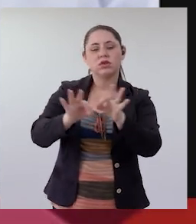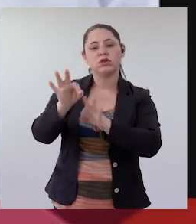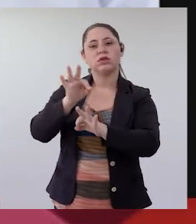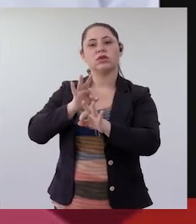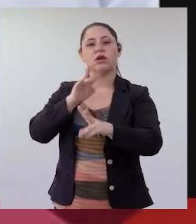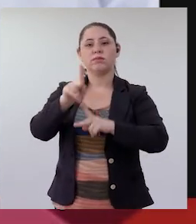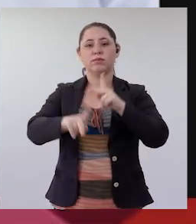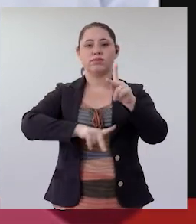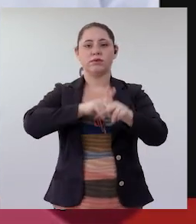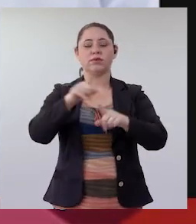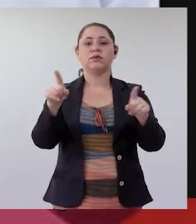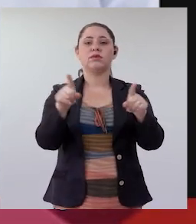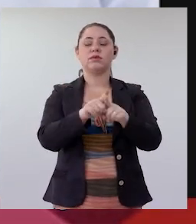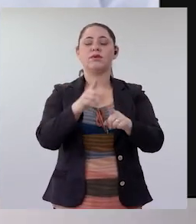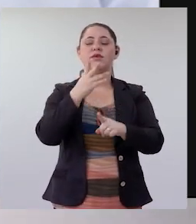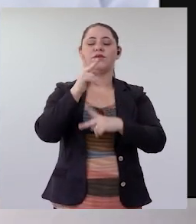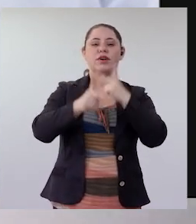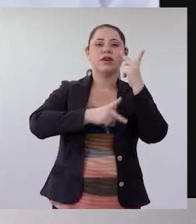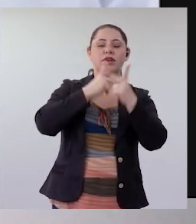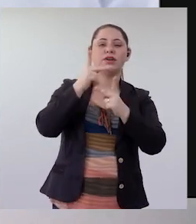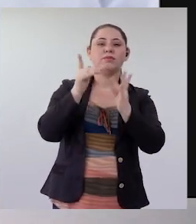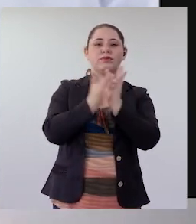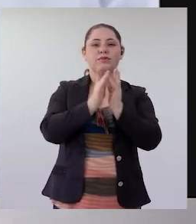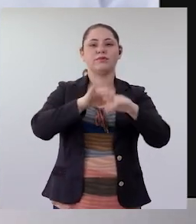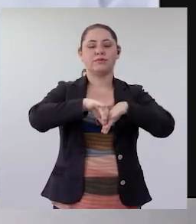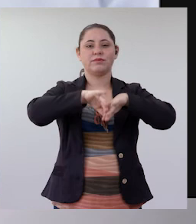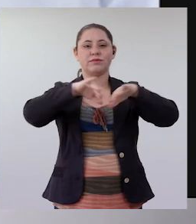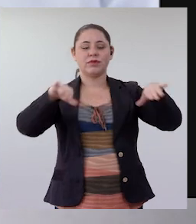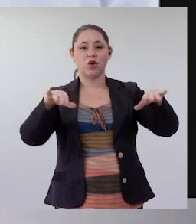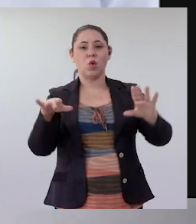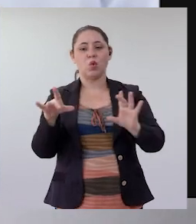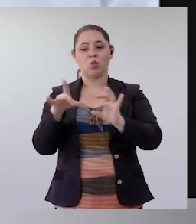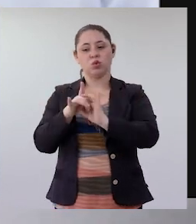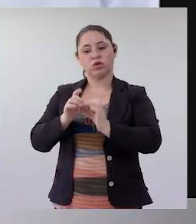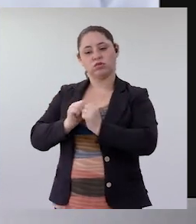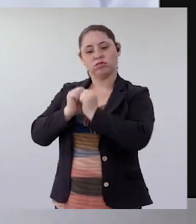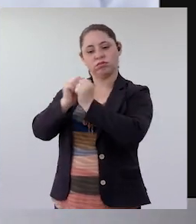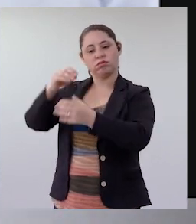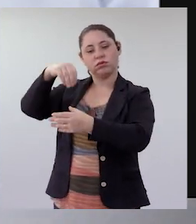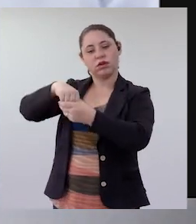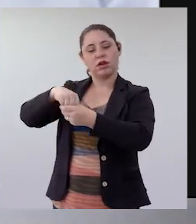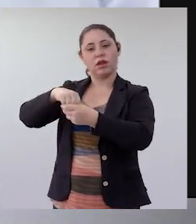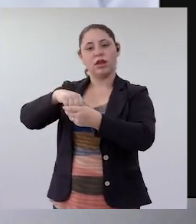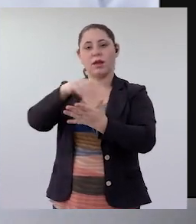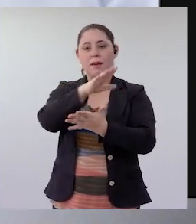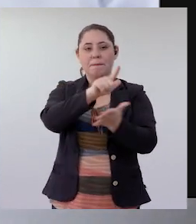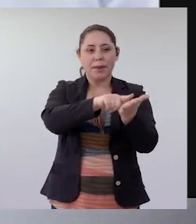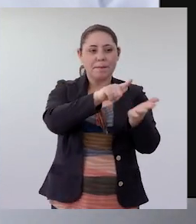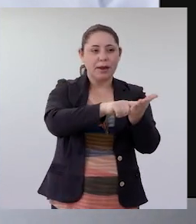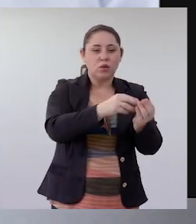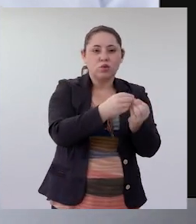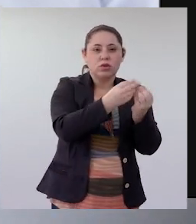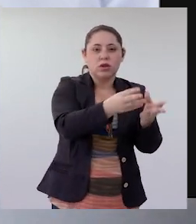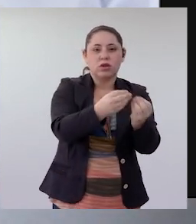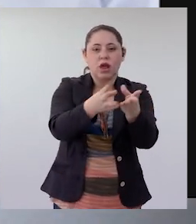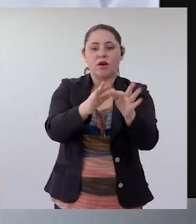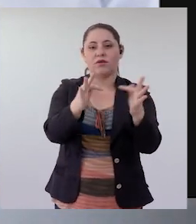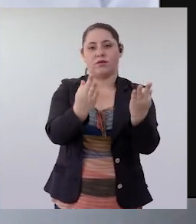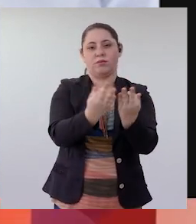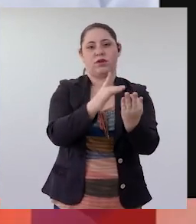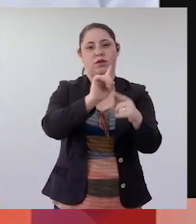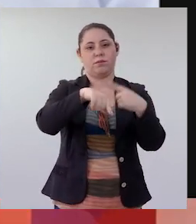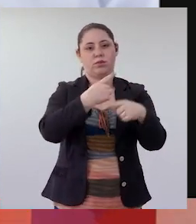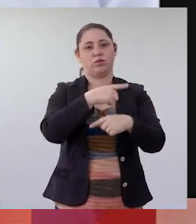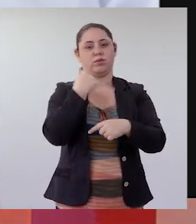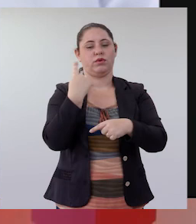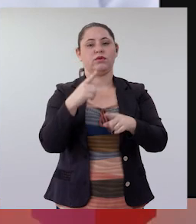ao público. Falamos também do divórcio, da união estável e dos testamentos, tirando dúvidas aí